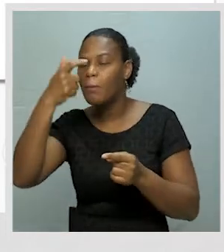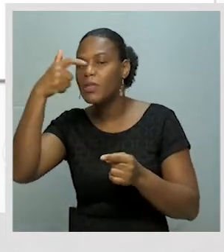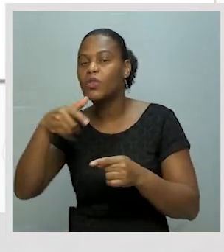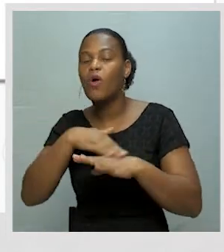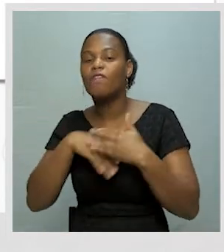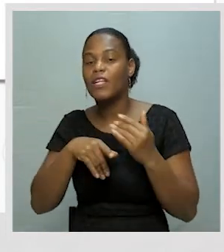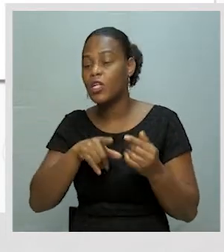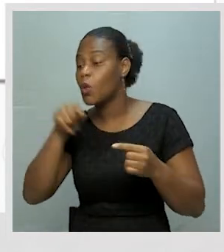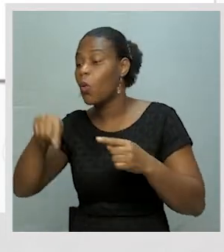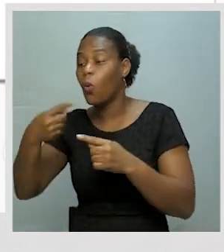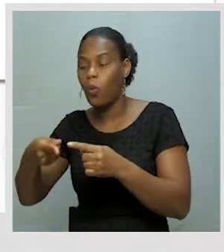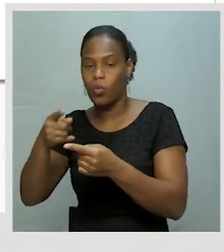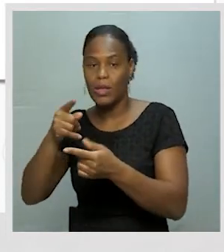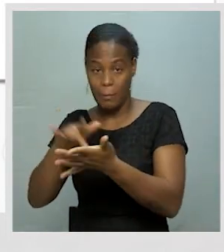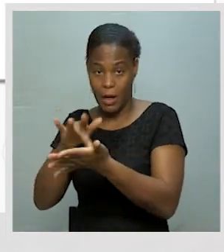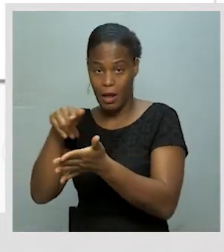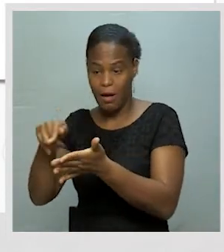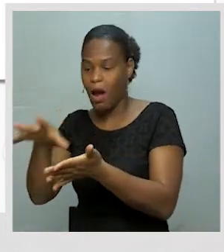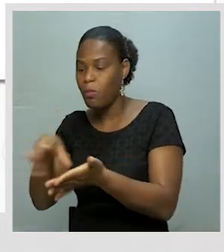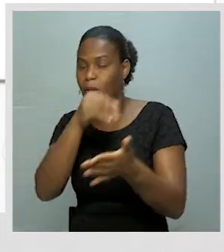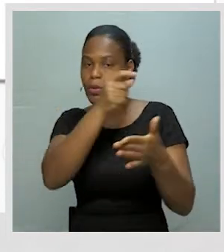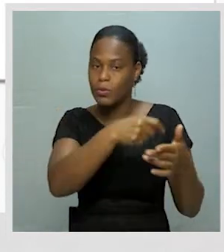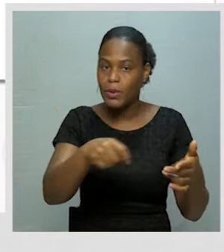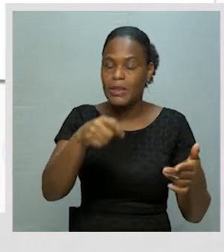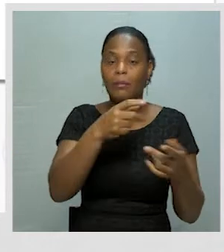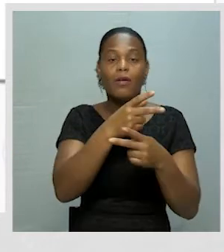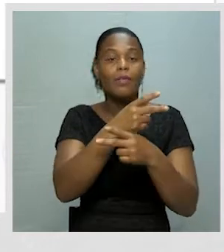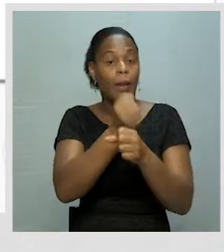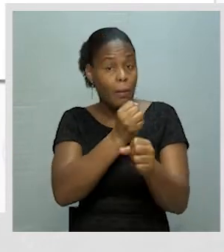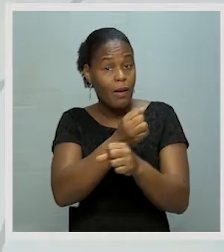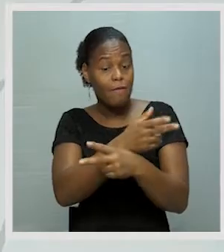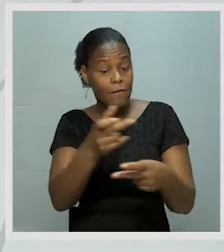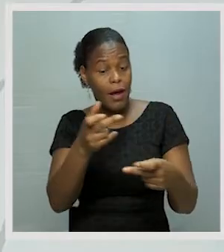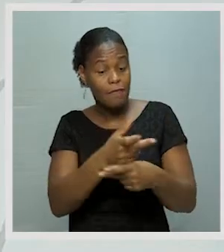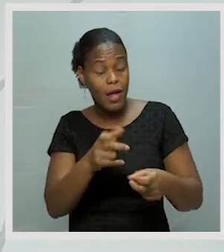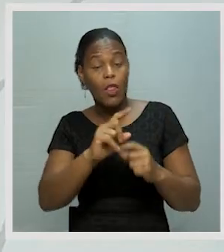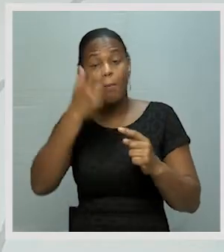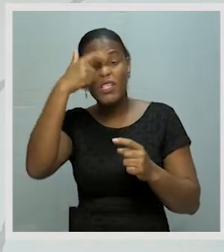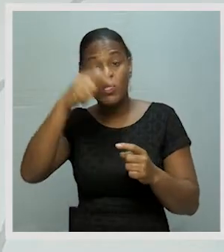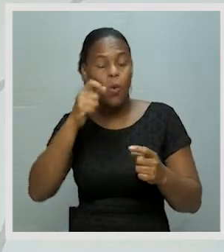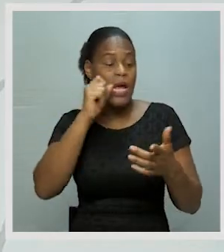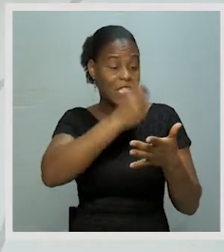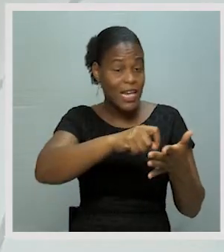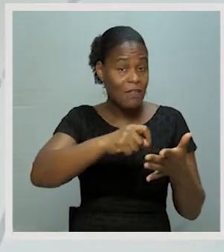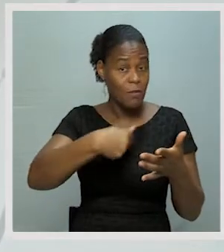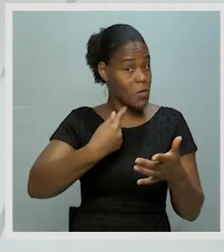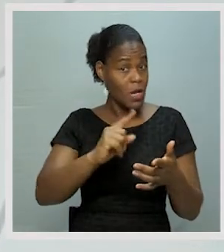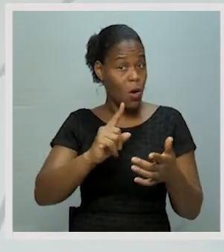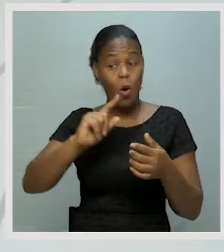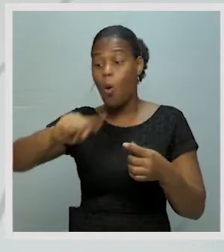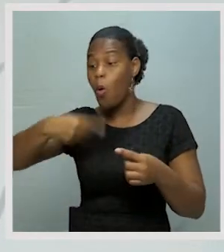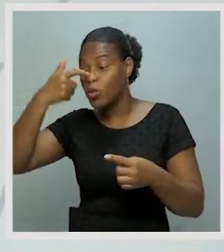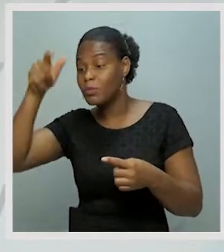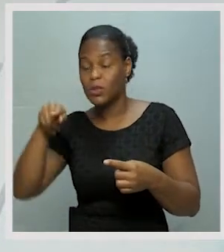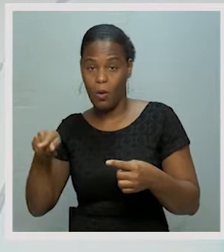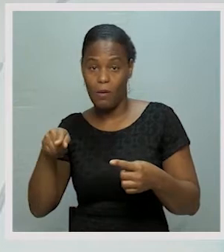nos nossos trabalhos frases escritas, ditas por outras pessoas. Porque não podem esquecer, quando nós fazemos fichas,